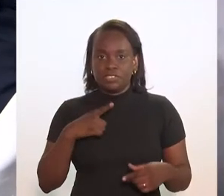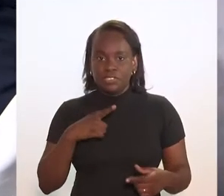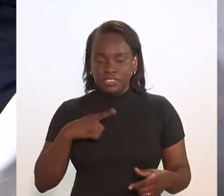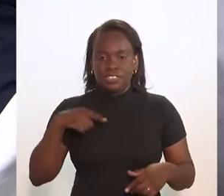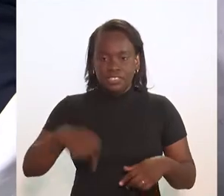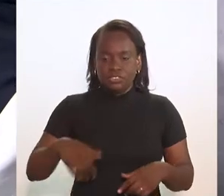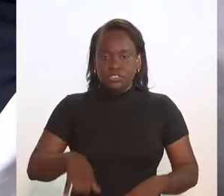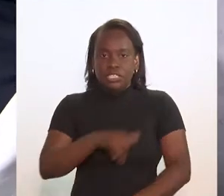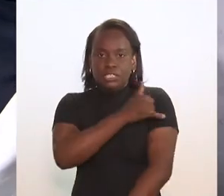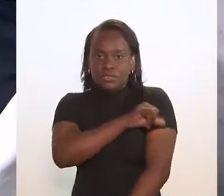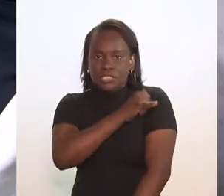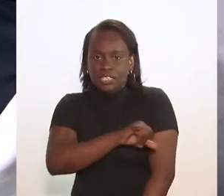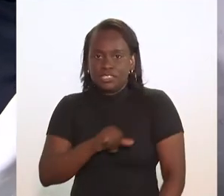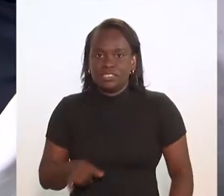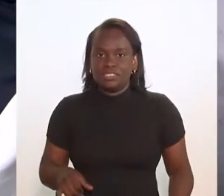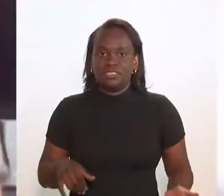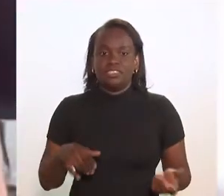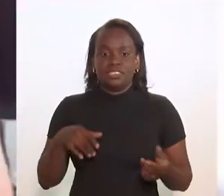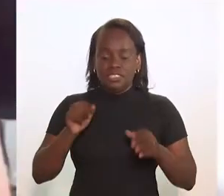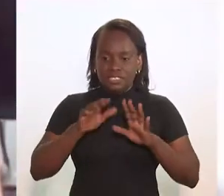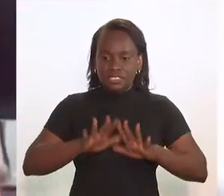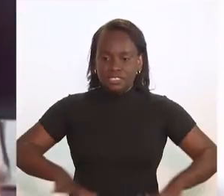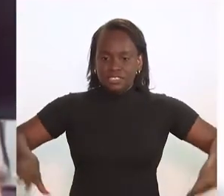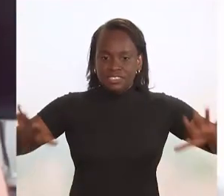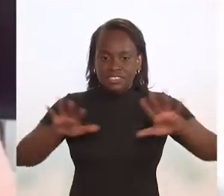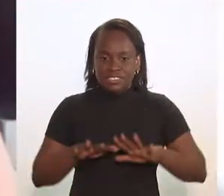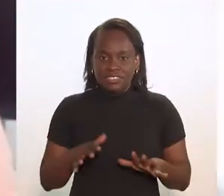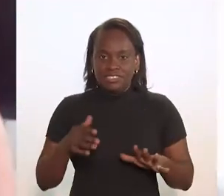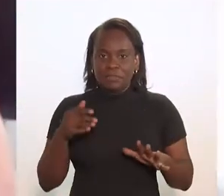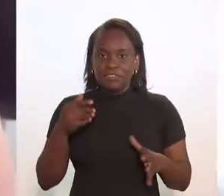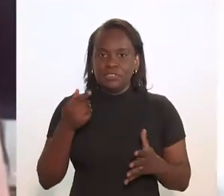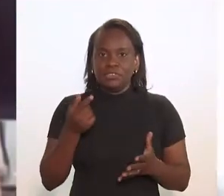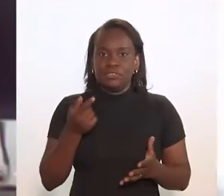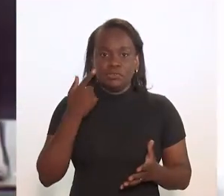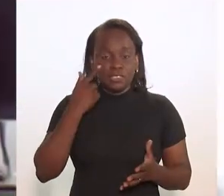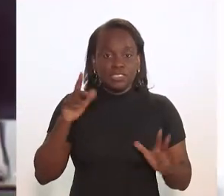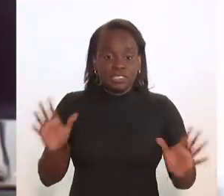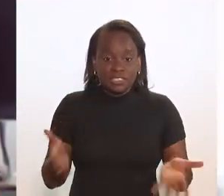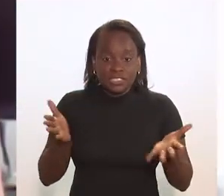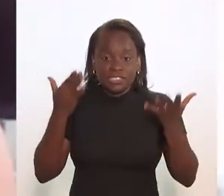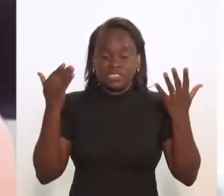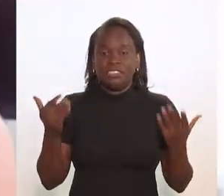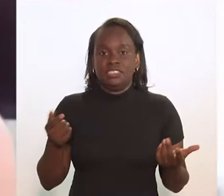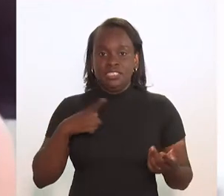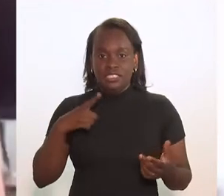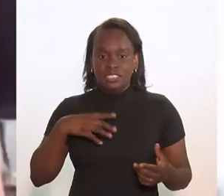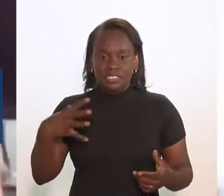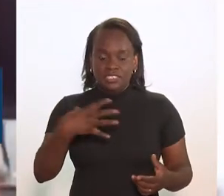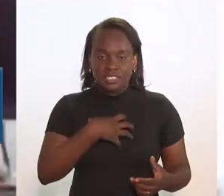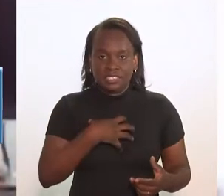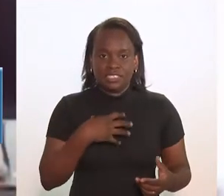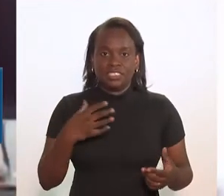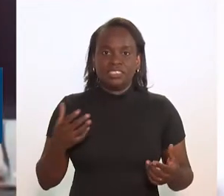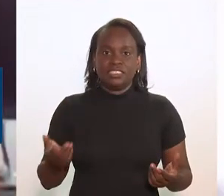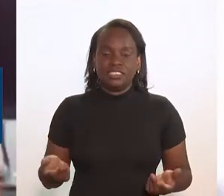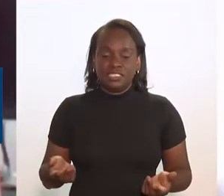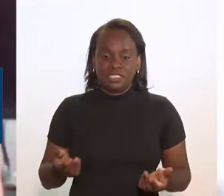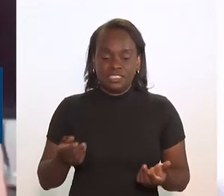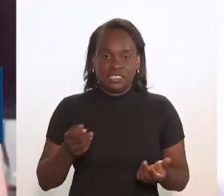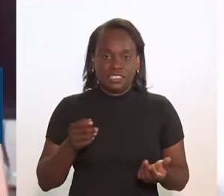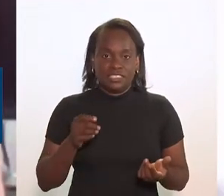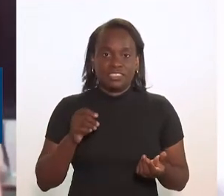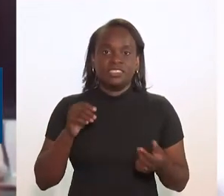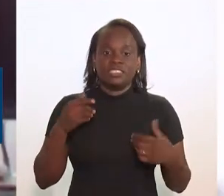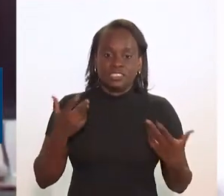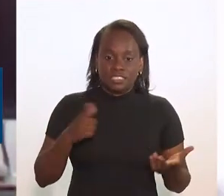Rio de Janeiro, eu acho que um ambiente de estímulo ao empreendedorismo de impacto, né, ao